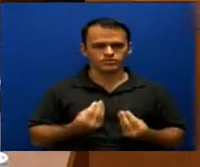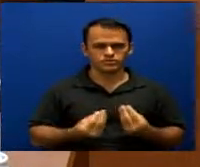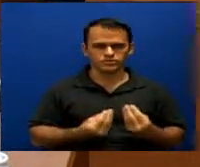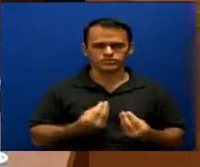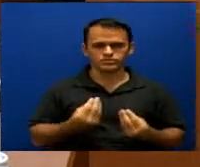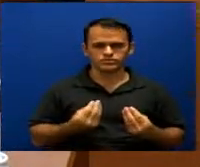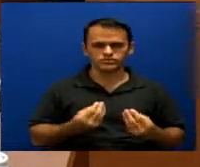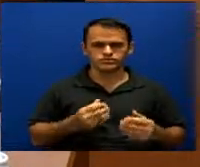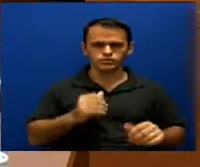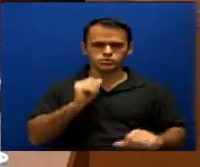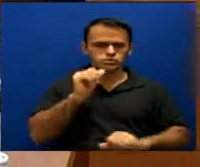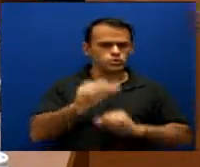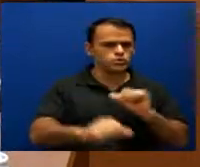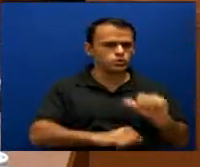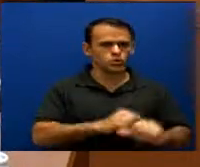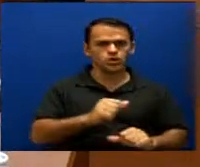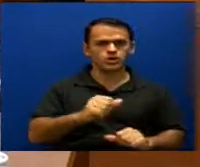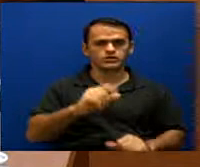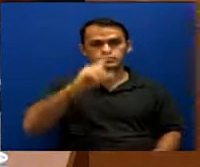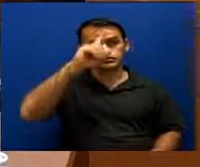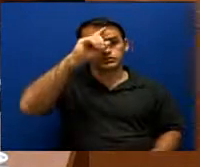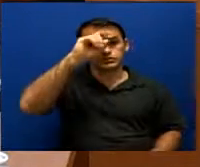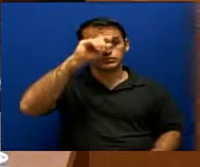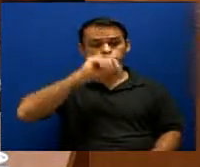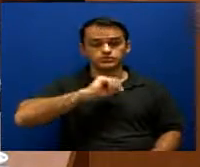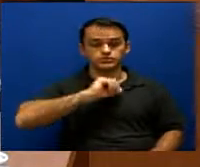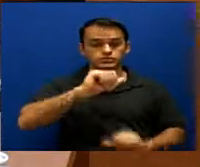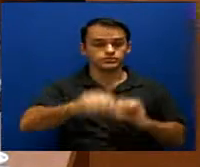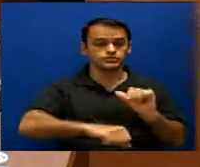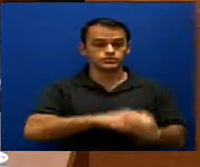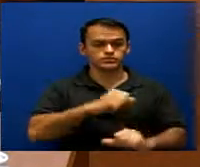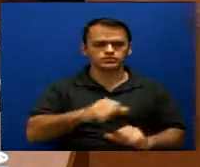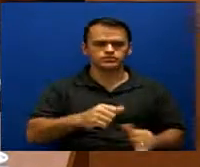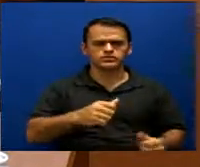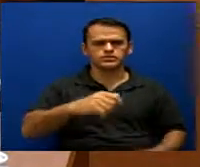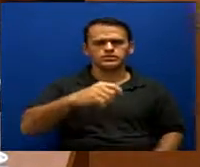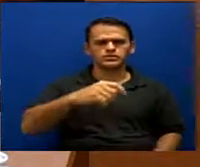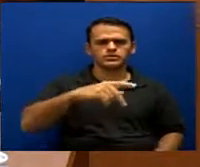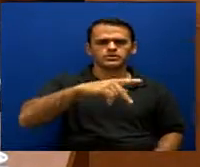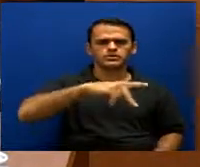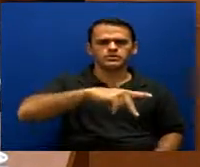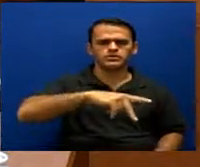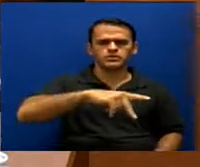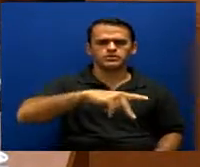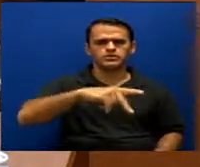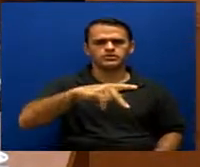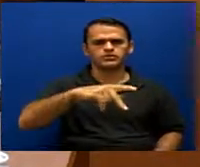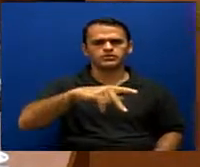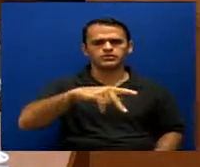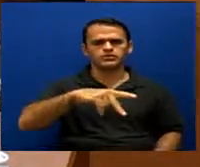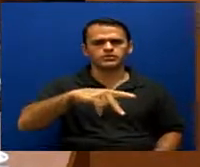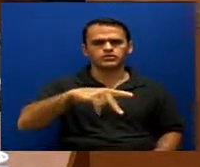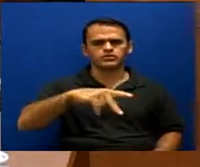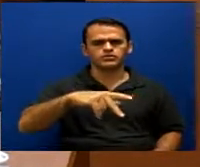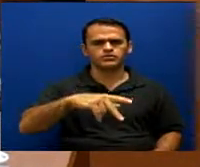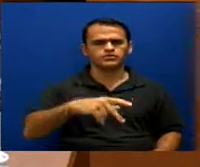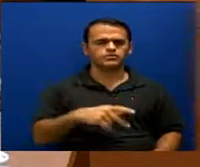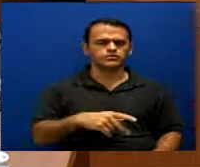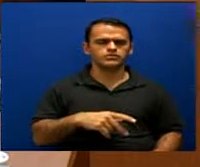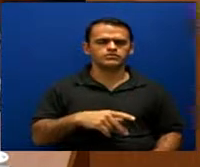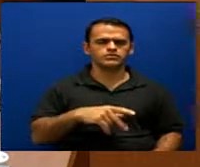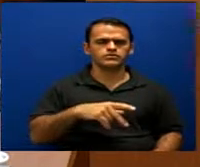ia melhorar os atendimentos em pós-saúde e também em...